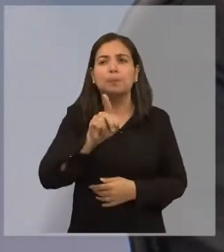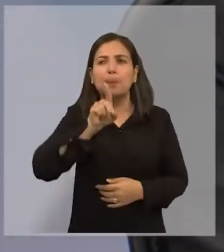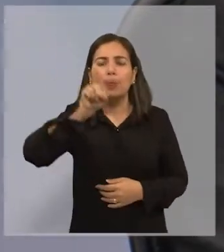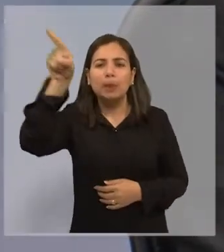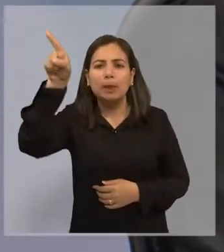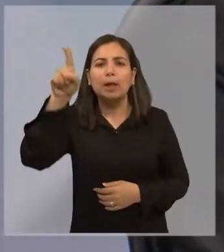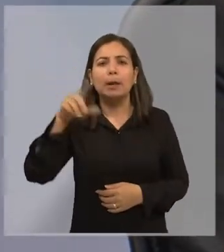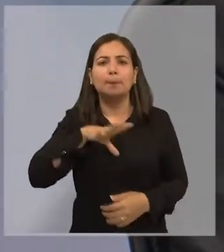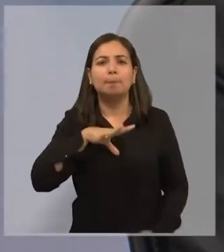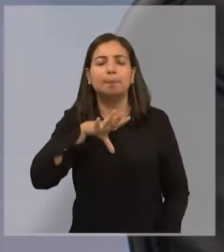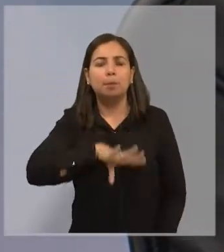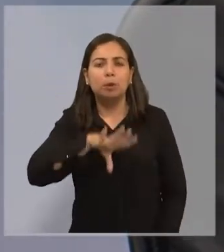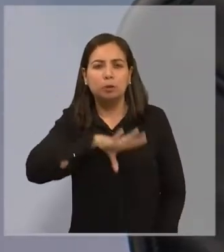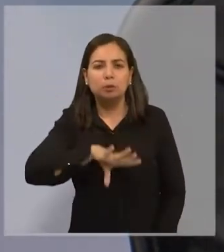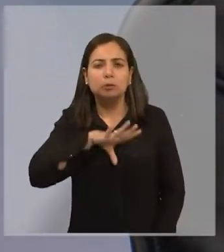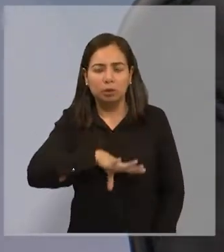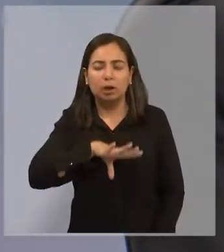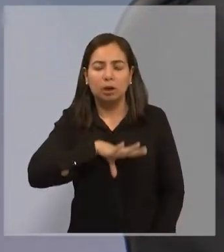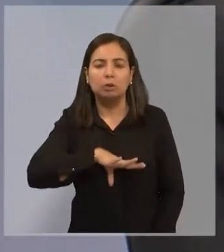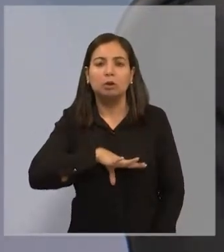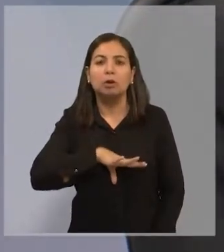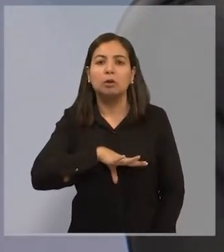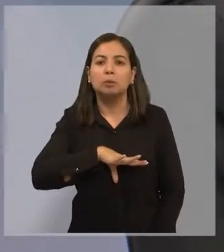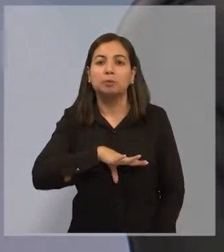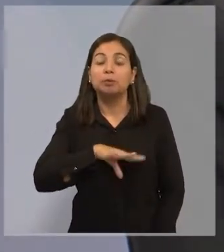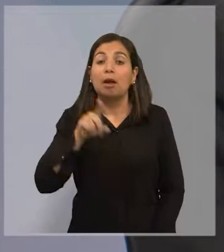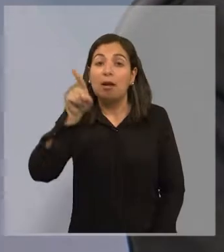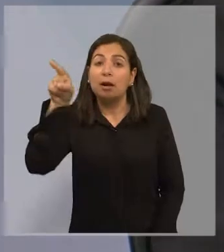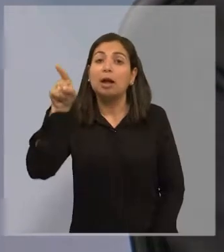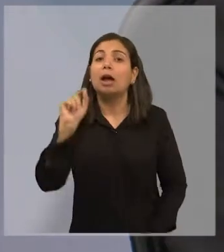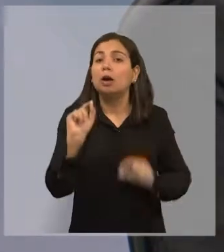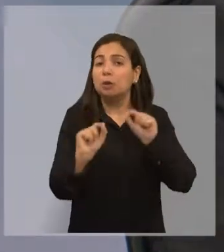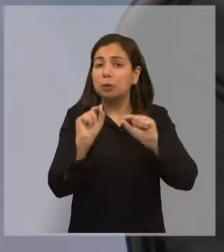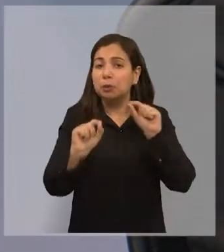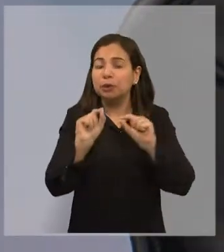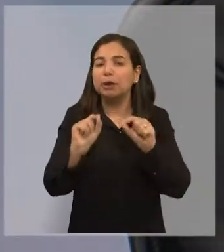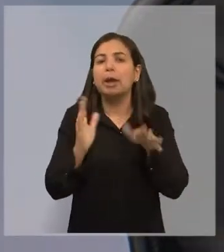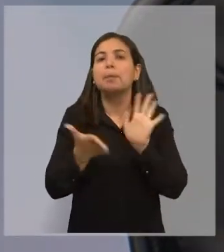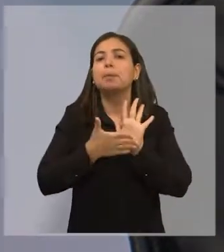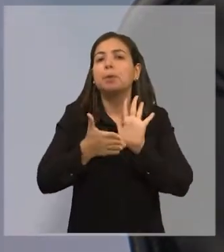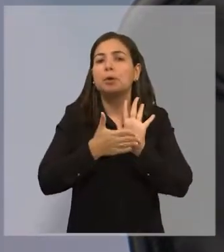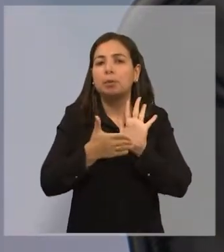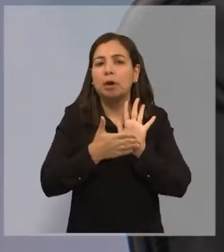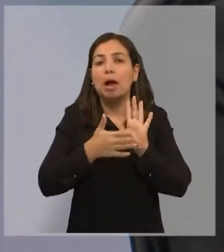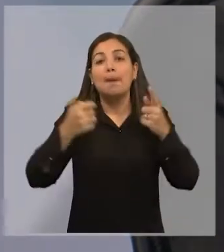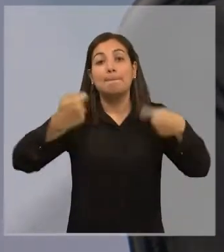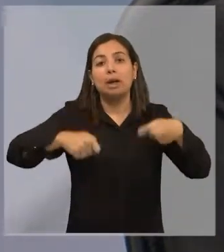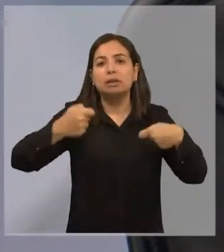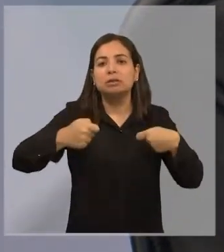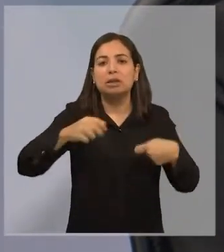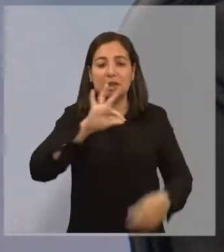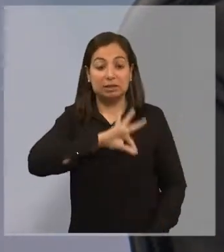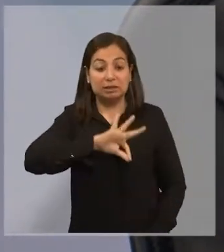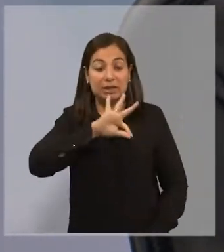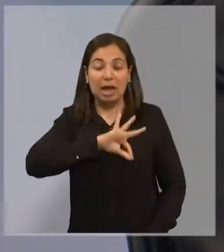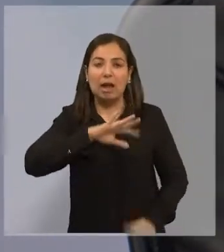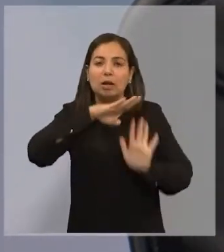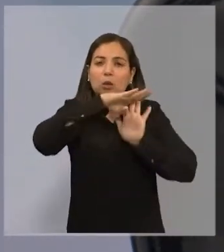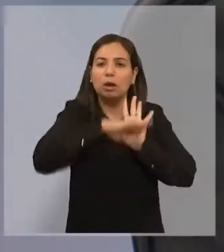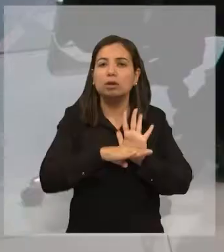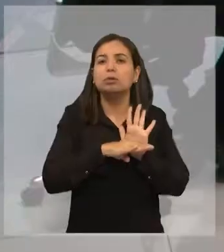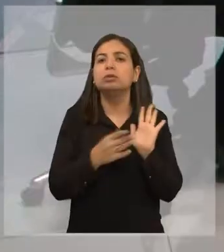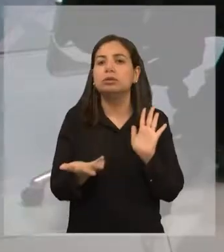pelo desequilíbrio das contas, desequilíbrio fiscal. Lá, o que foi que propuseram? Reduzir os salários